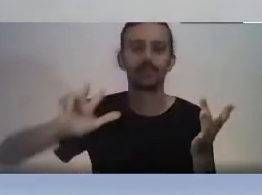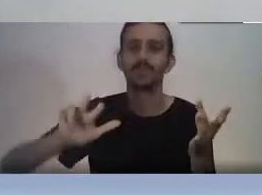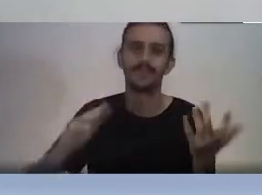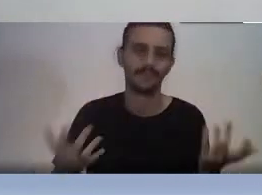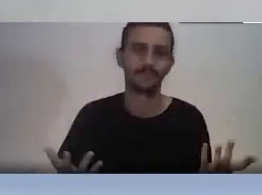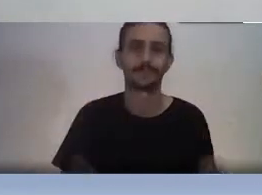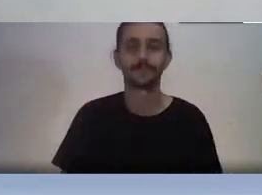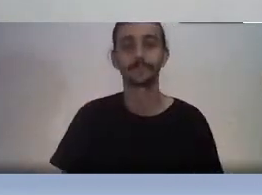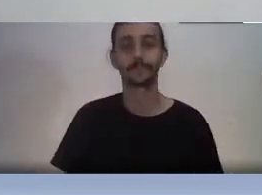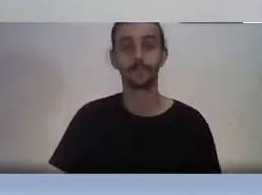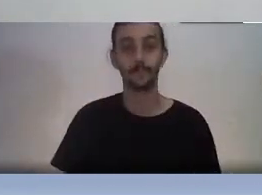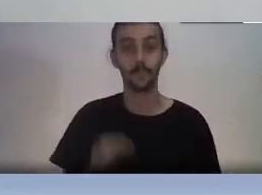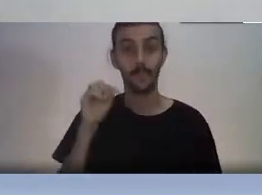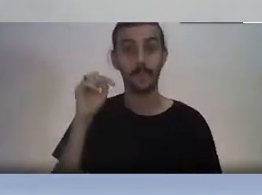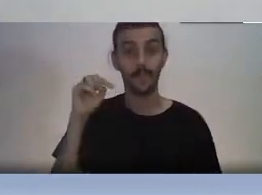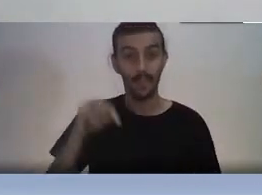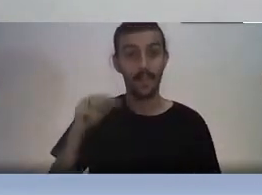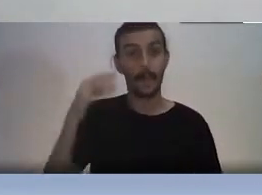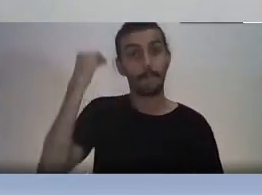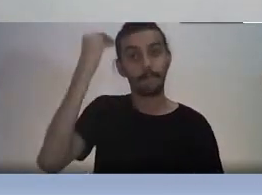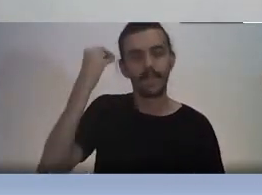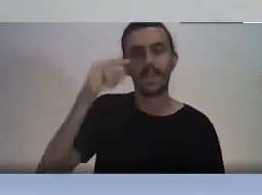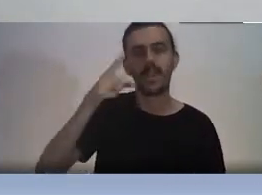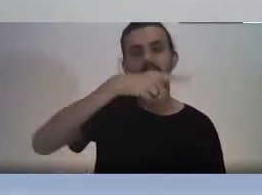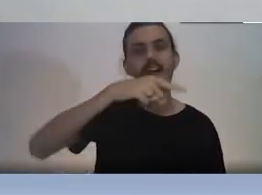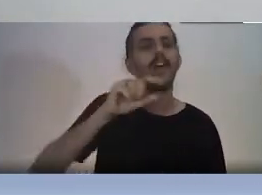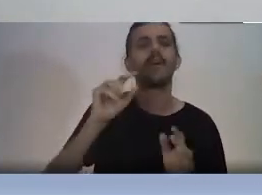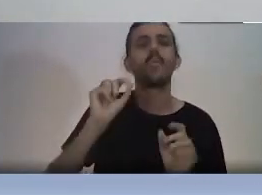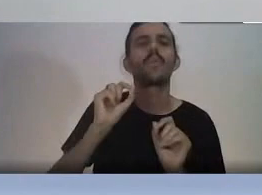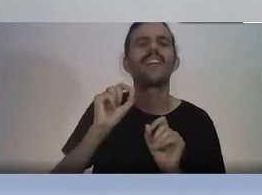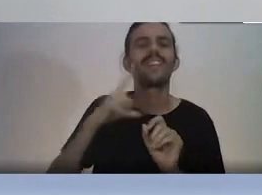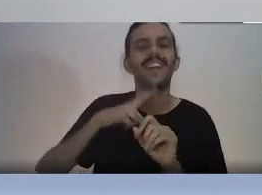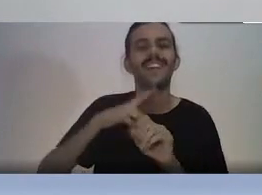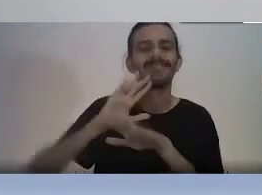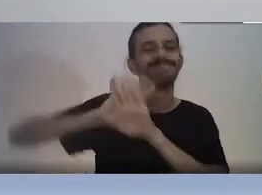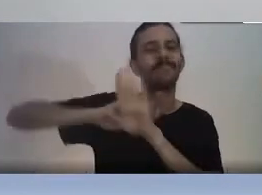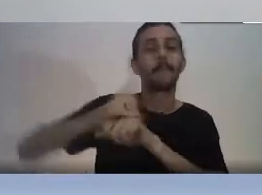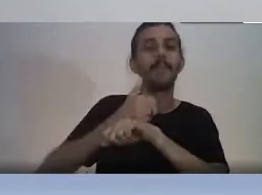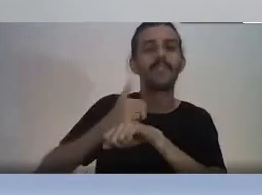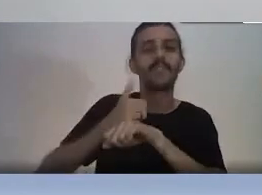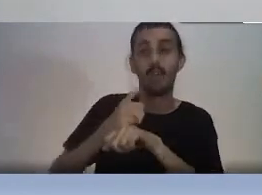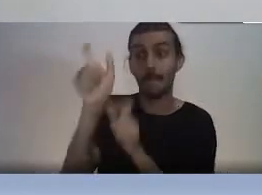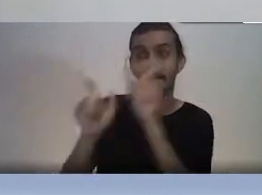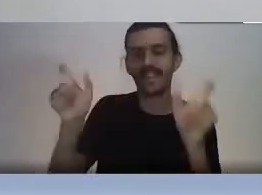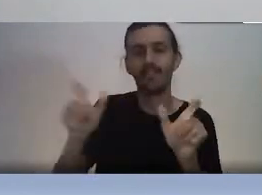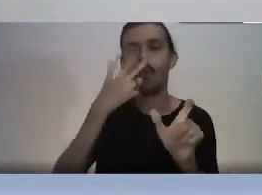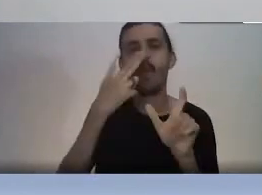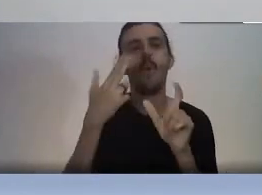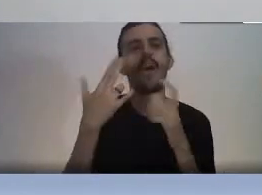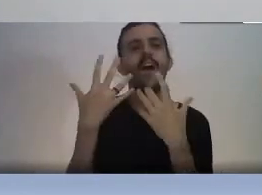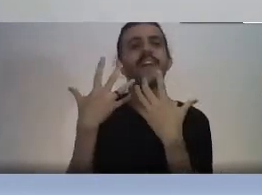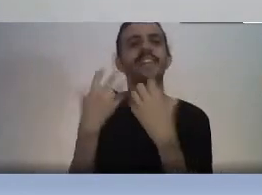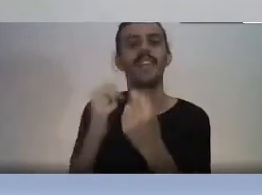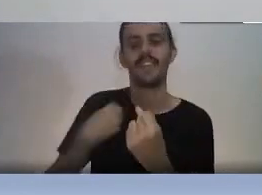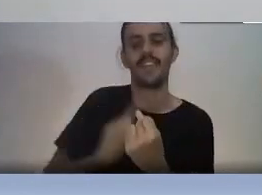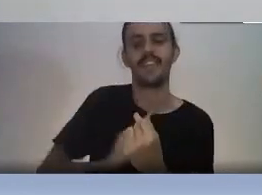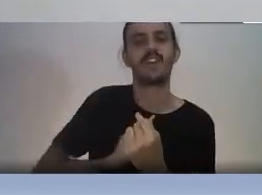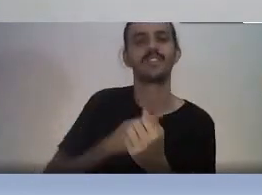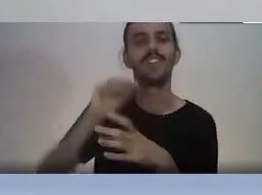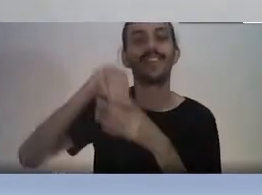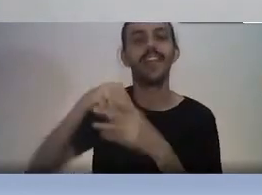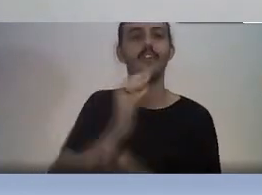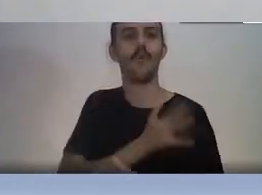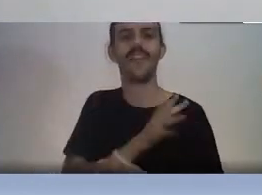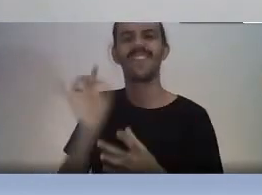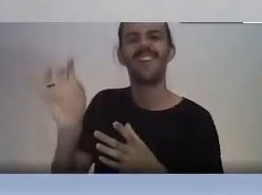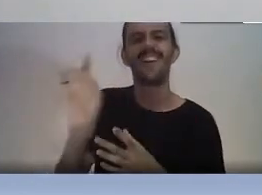fomos aceites nos corações das pessoas para que pudéssemos ajudá-las, livre de julgamento e punição. Fomos aceites